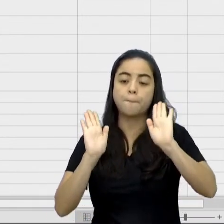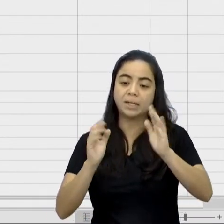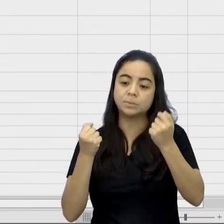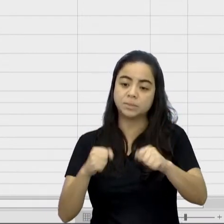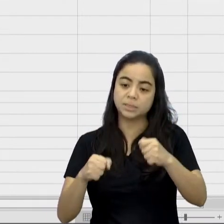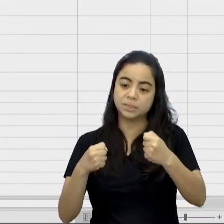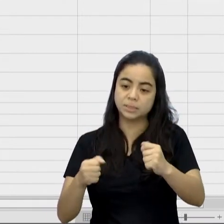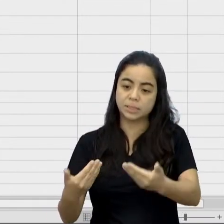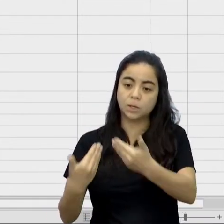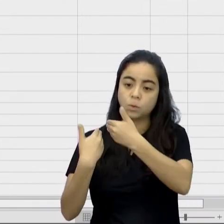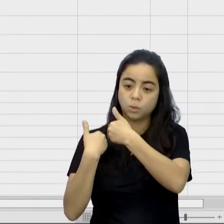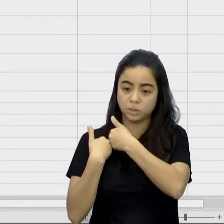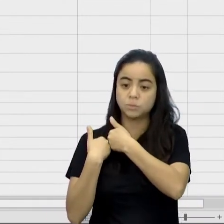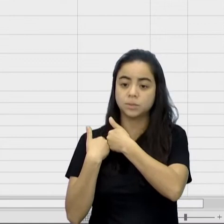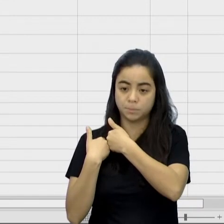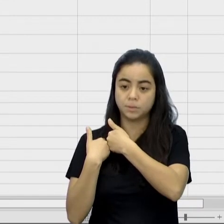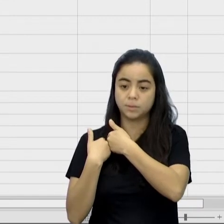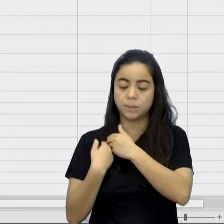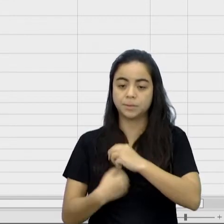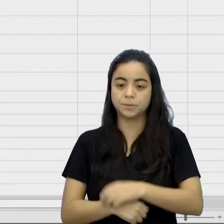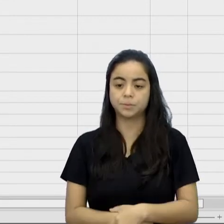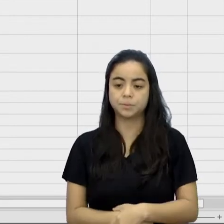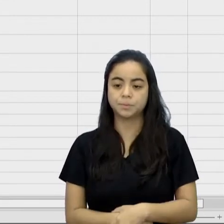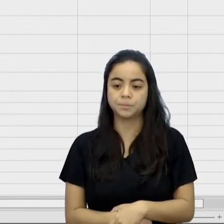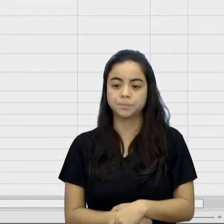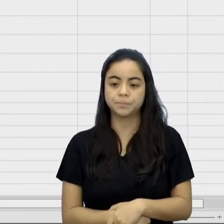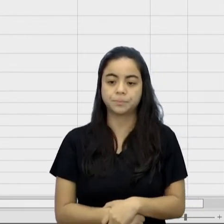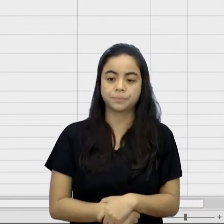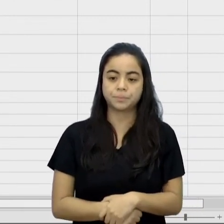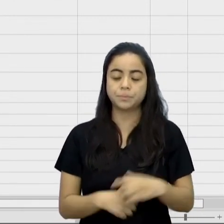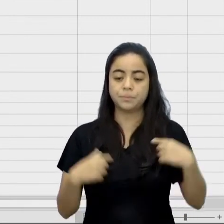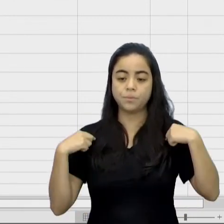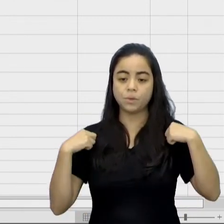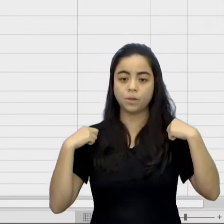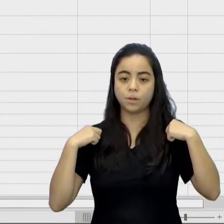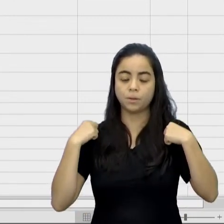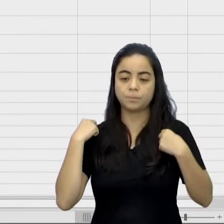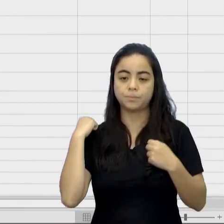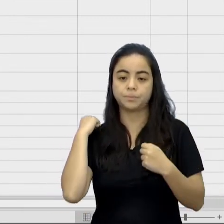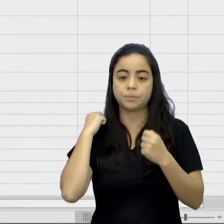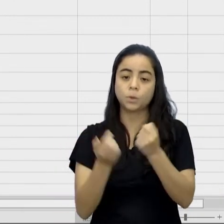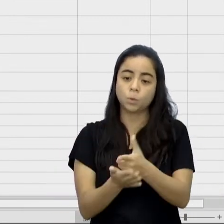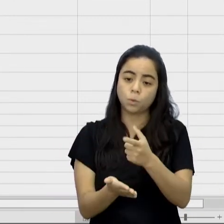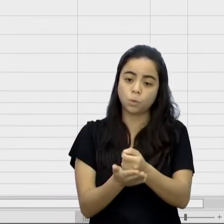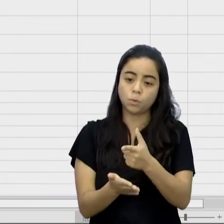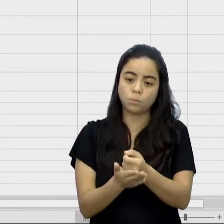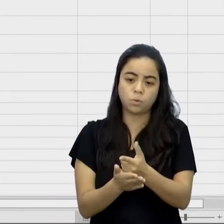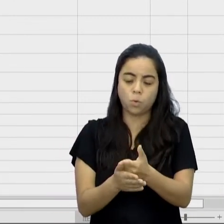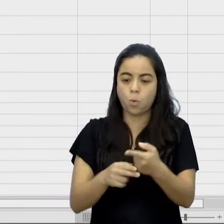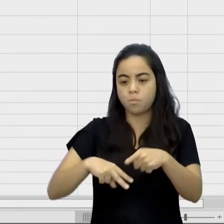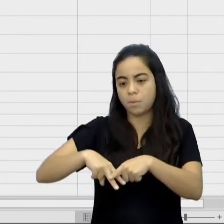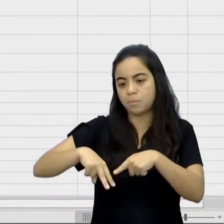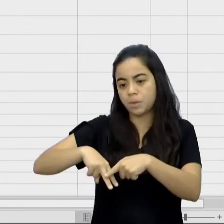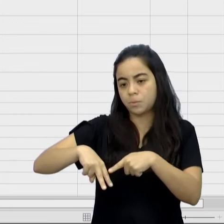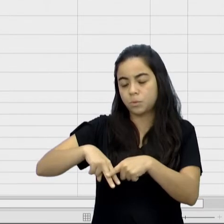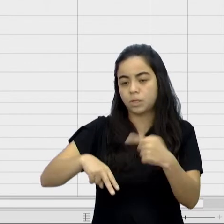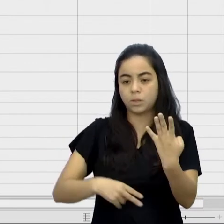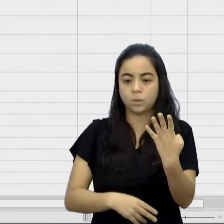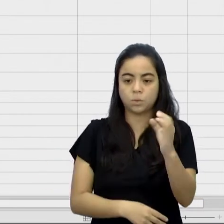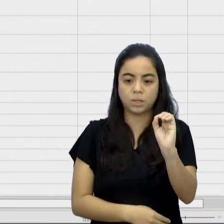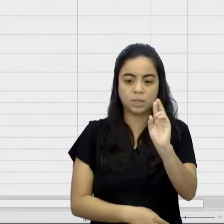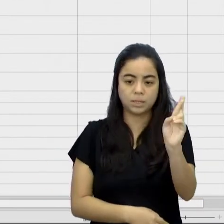esteja aí no orçamento. Vamos lá então. Vestuário, você acabou comprando uma bermuda, alguma coisa? Vou comprar uma bermuda de Tá bom, R$40,